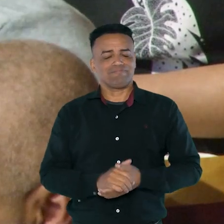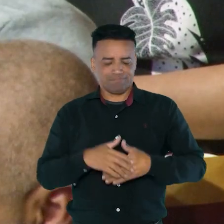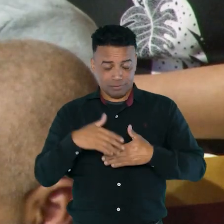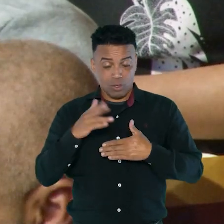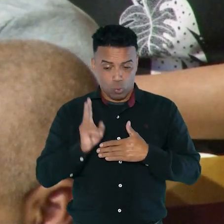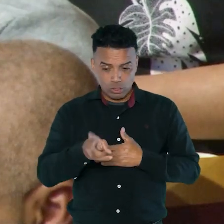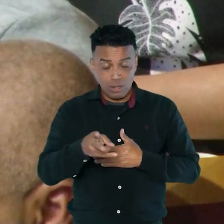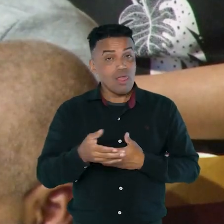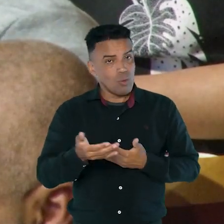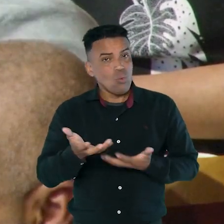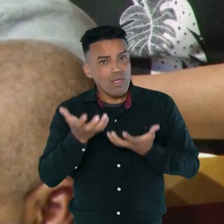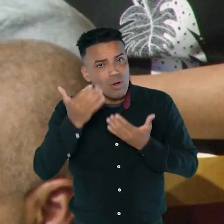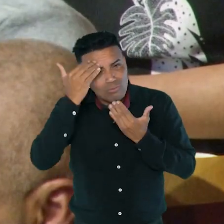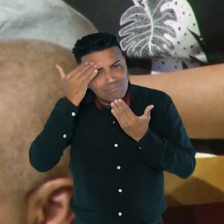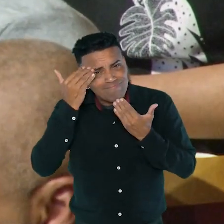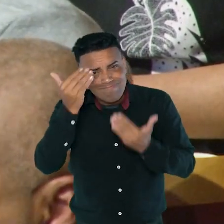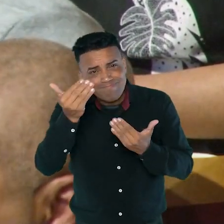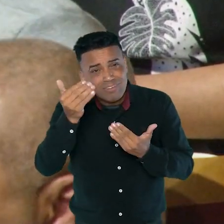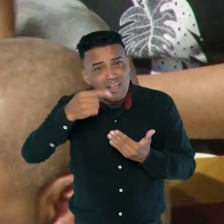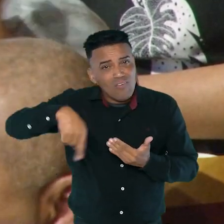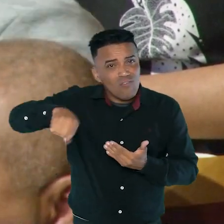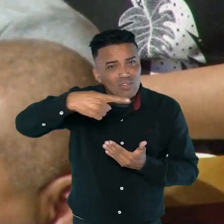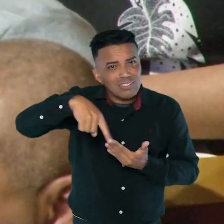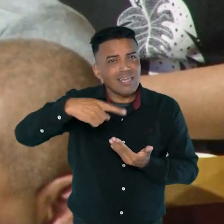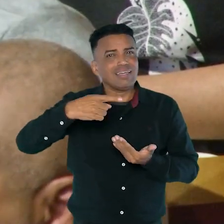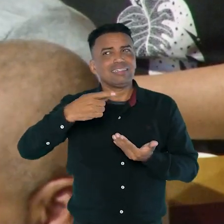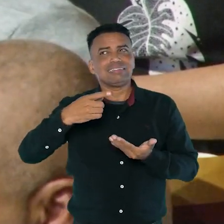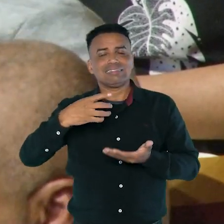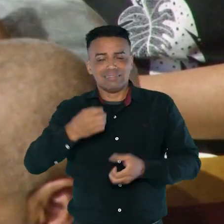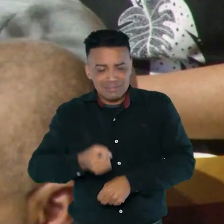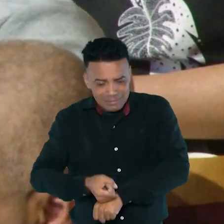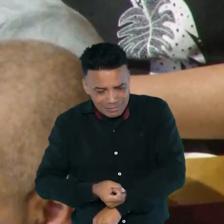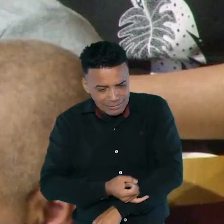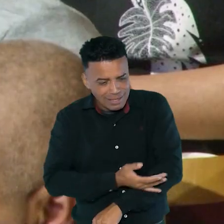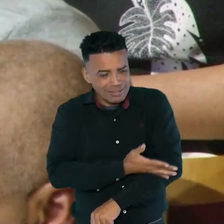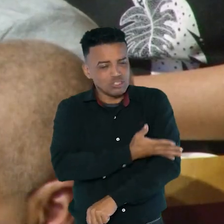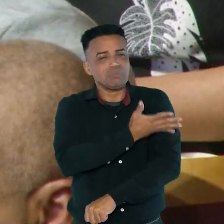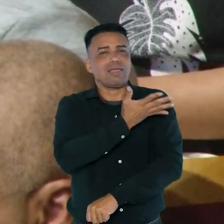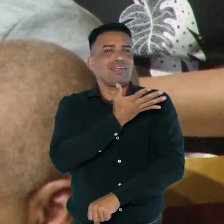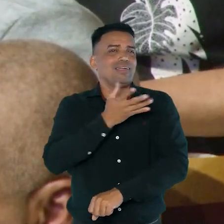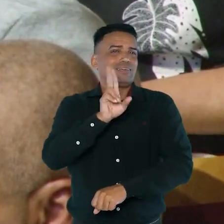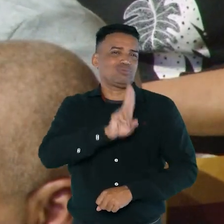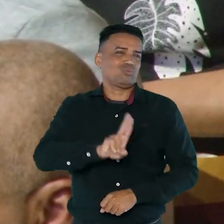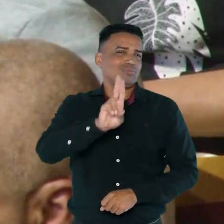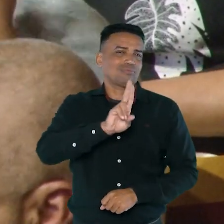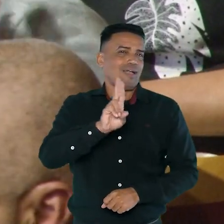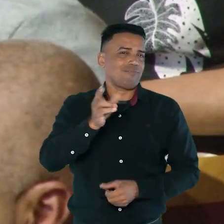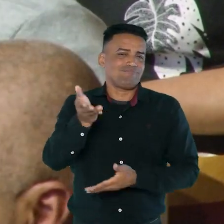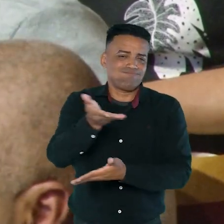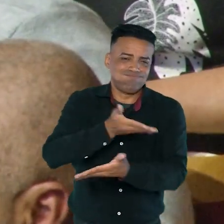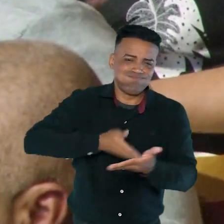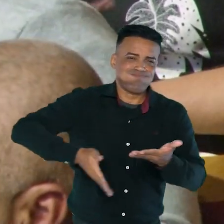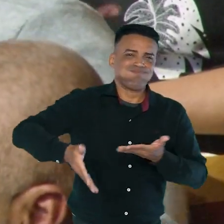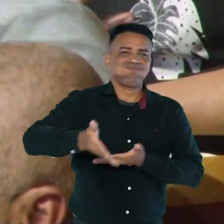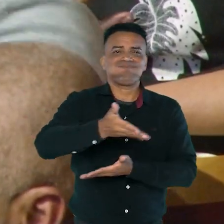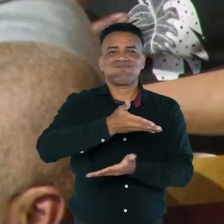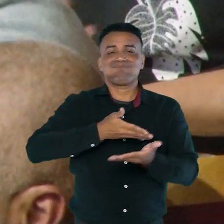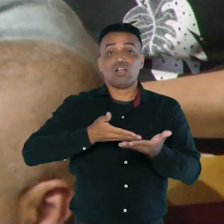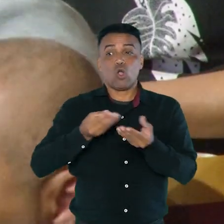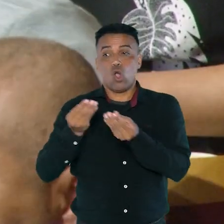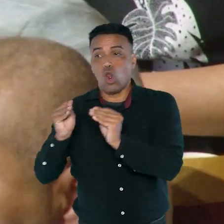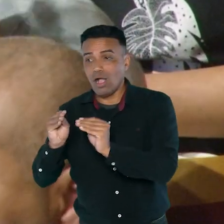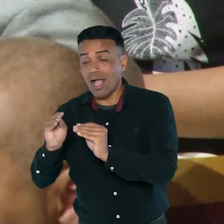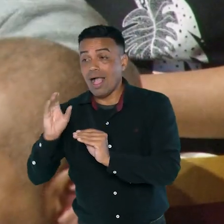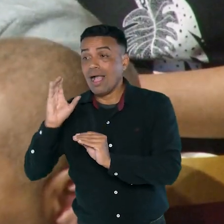Gratidão, né, por vocês usarem todos esses sentimentos, todas essas coisas e colocarem tanto